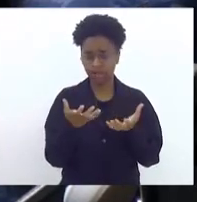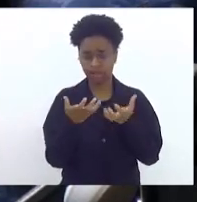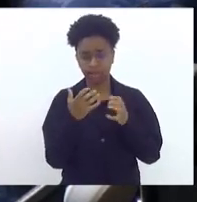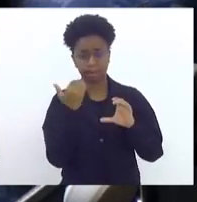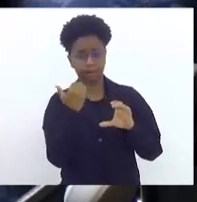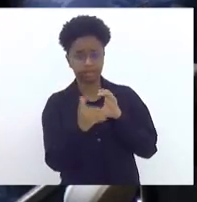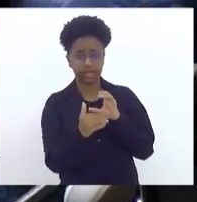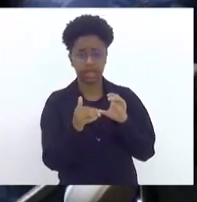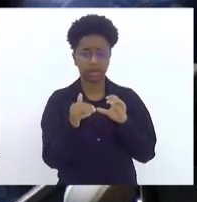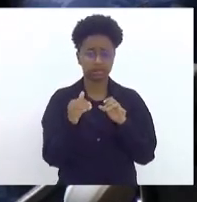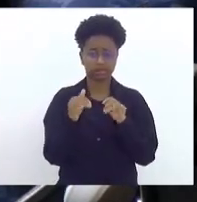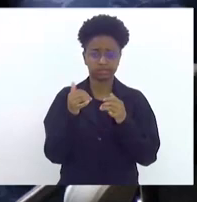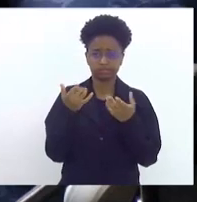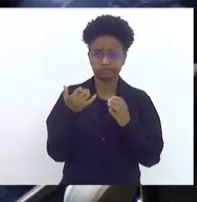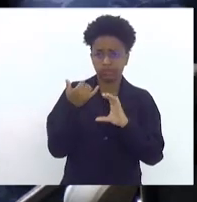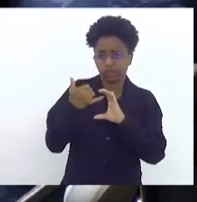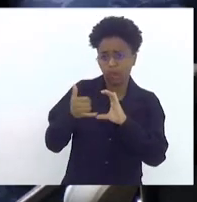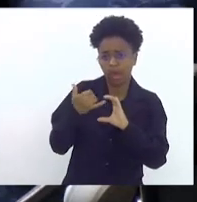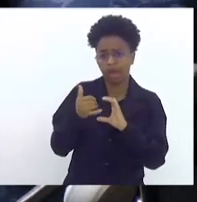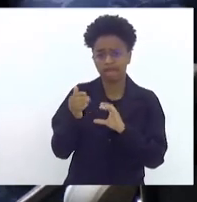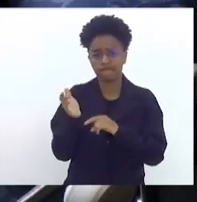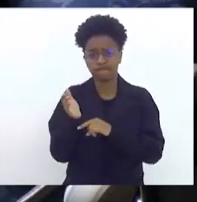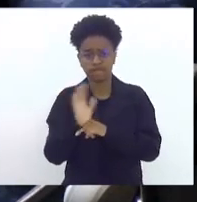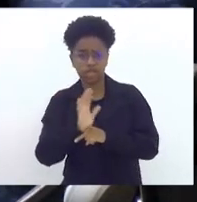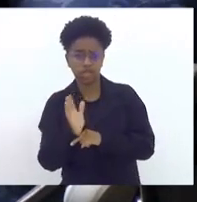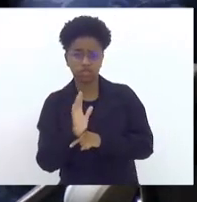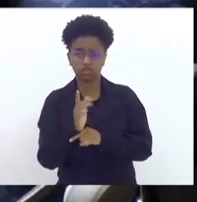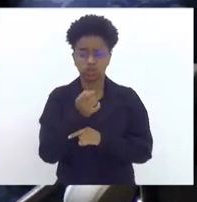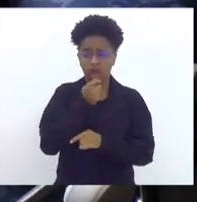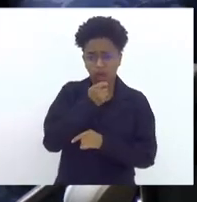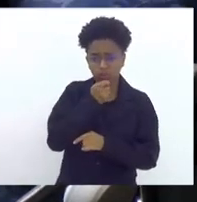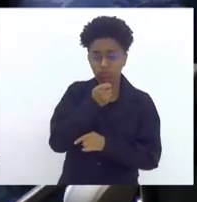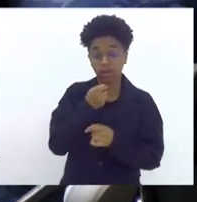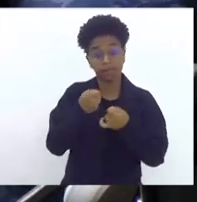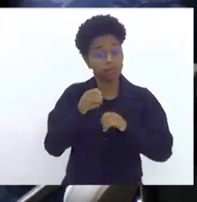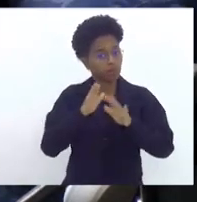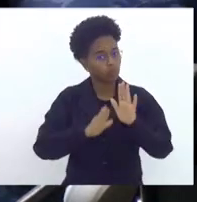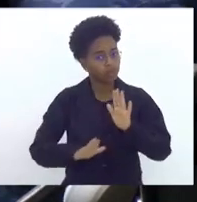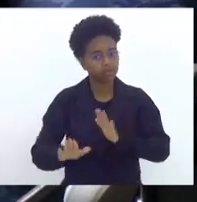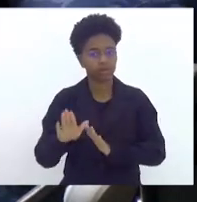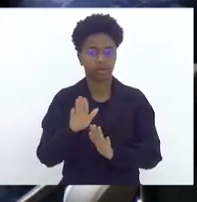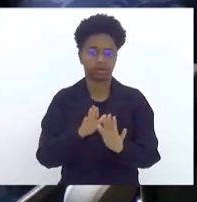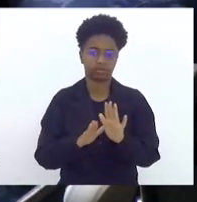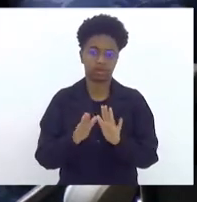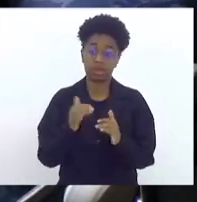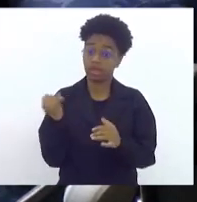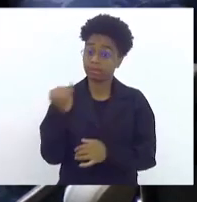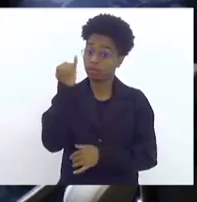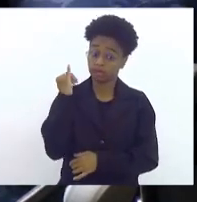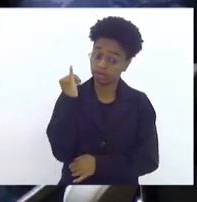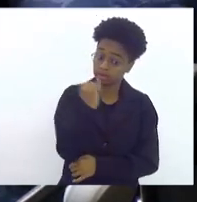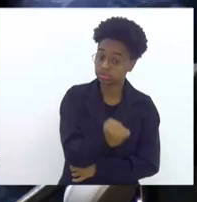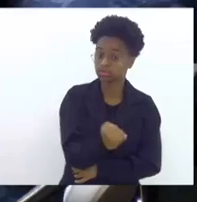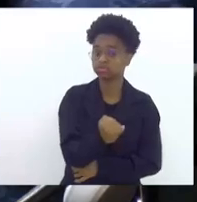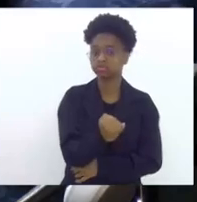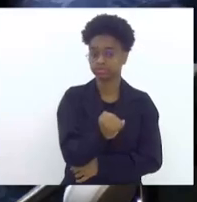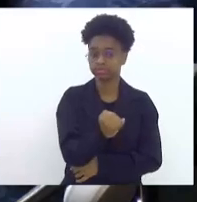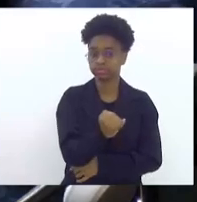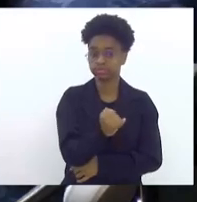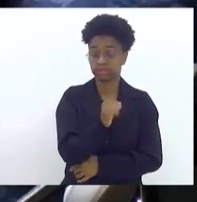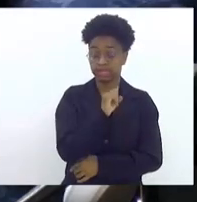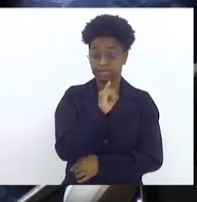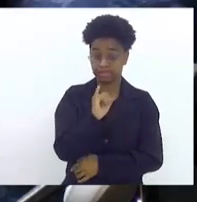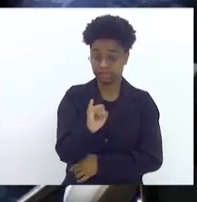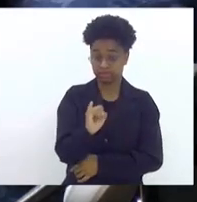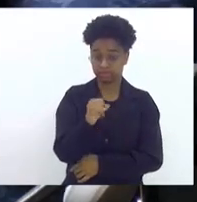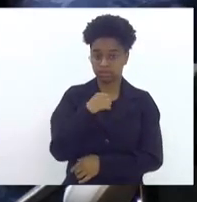quer mandar um vídeo quer mandar um áudio né que tome cuidado é importante dizer para essa mulher né se eu tirar